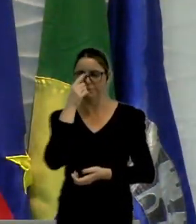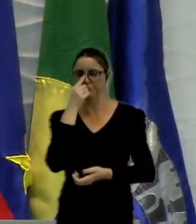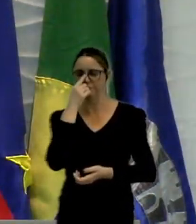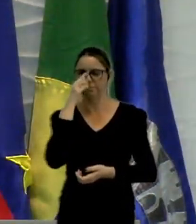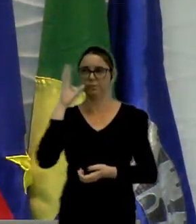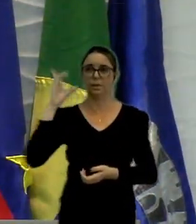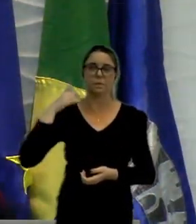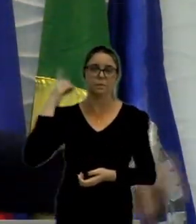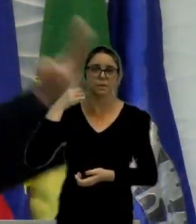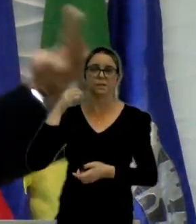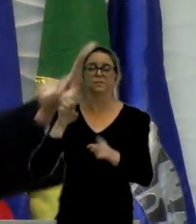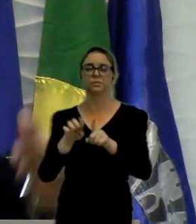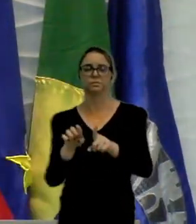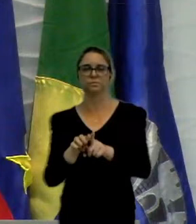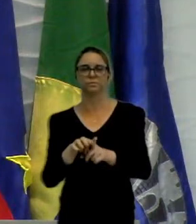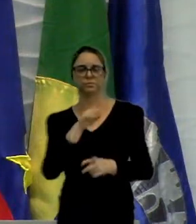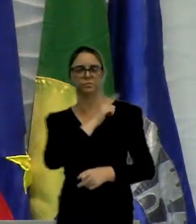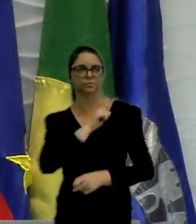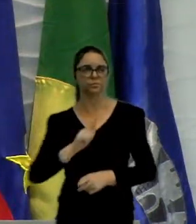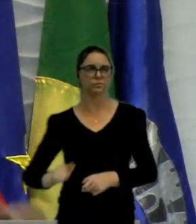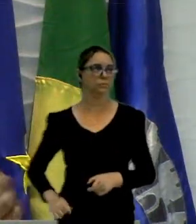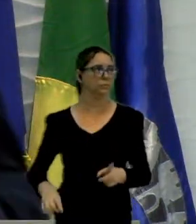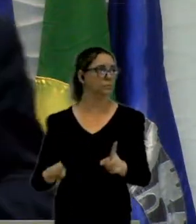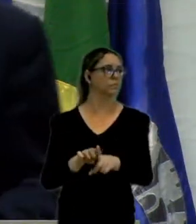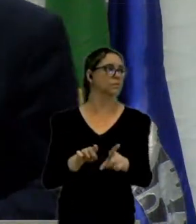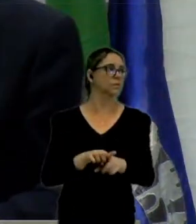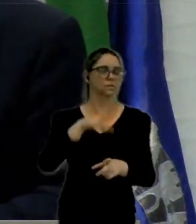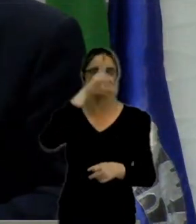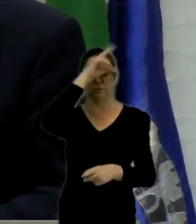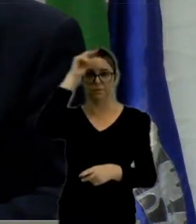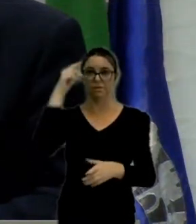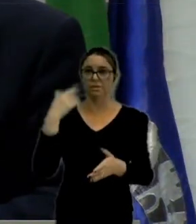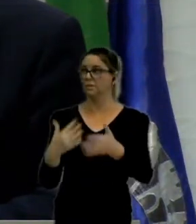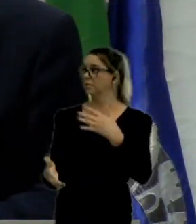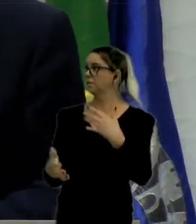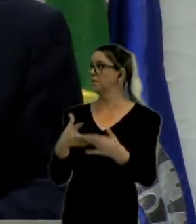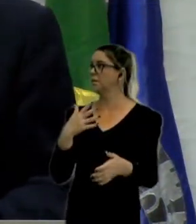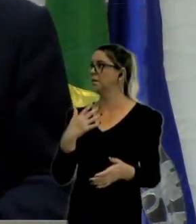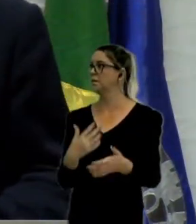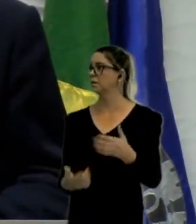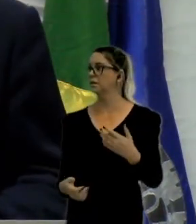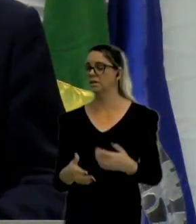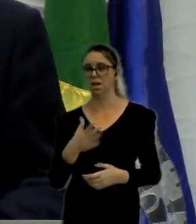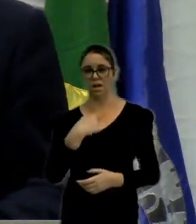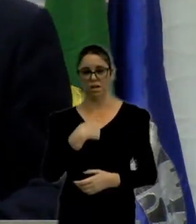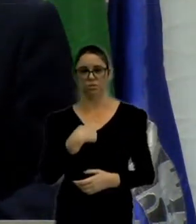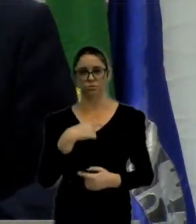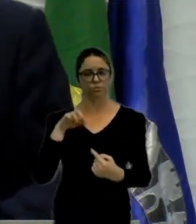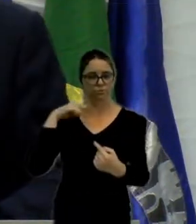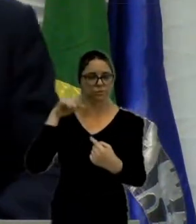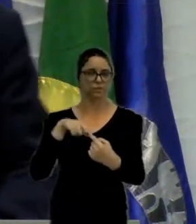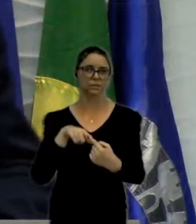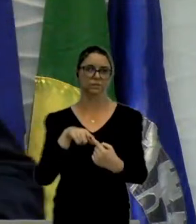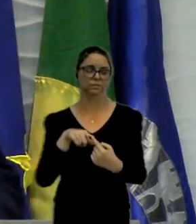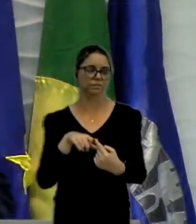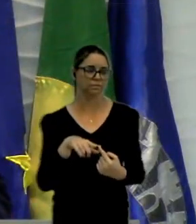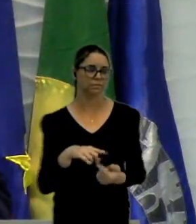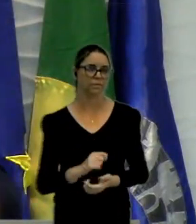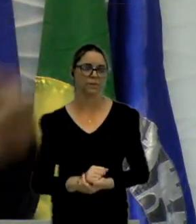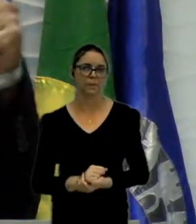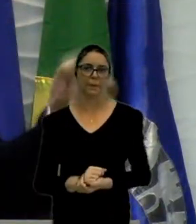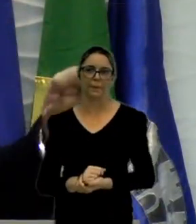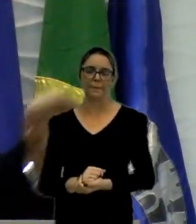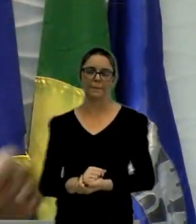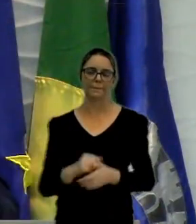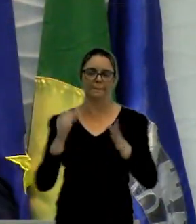com o governador, é com o prefeito, seja lá com quem for. O meu objetivo, o meu foco